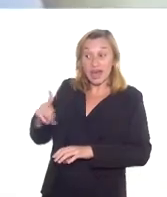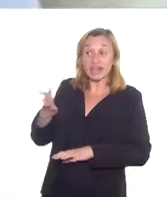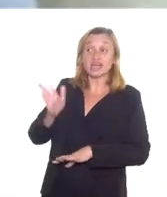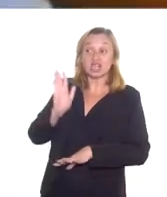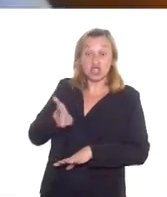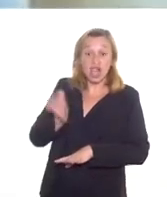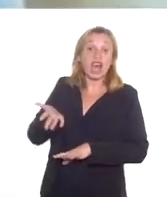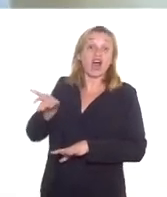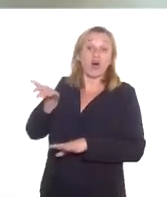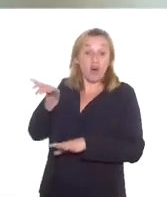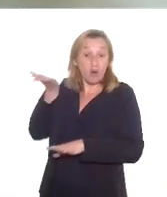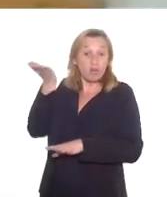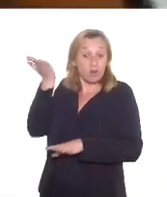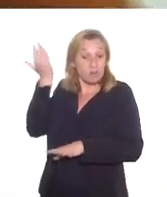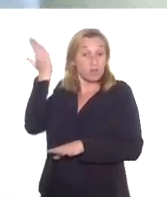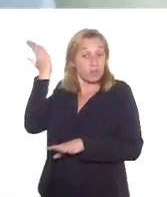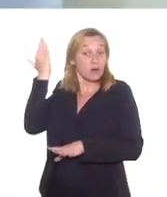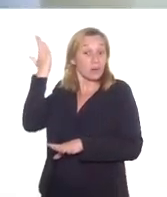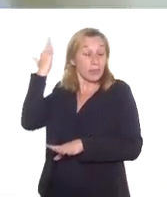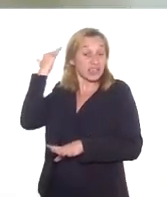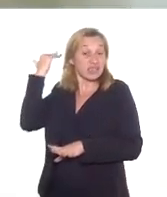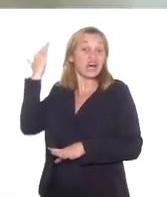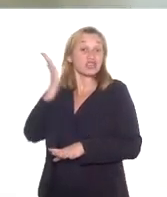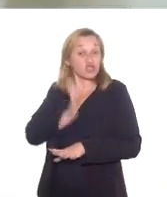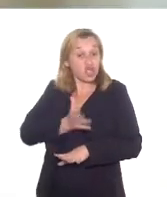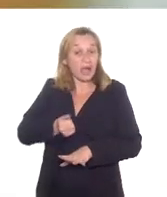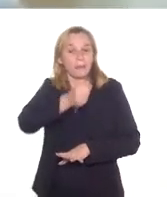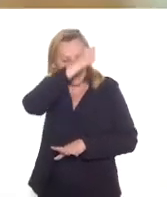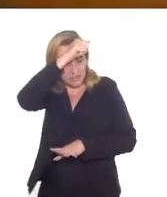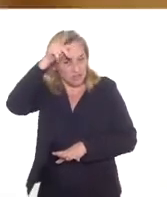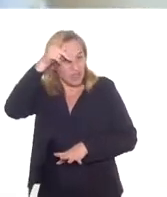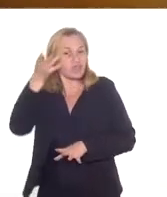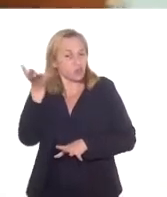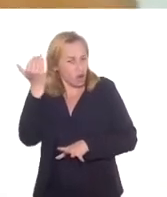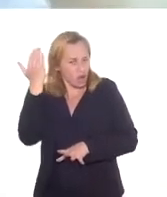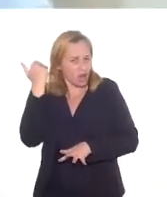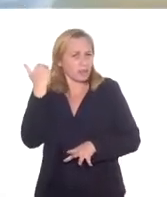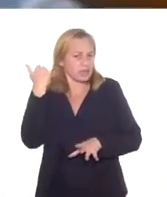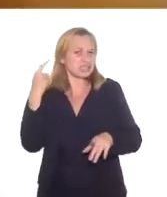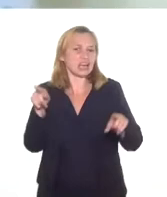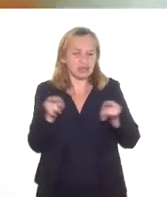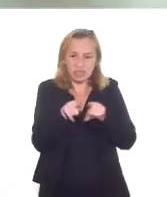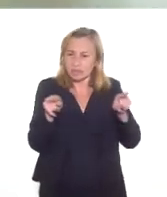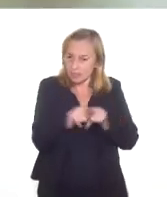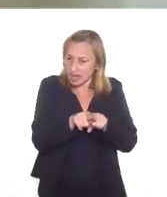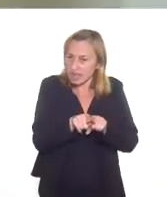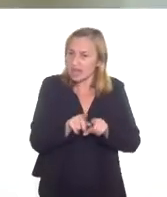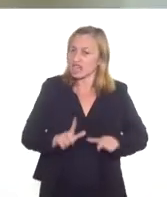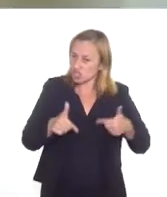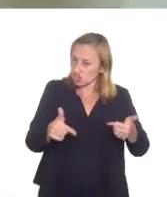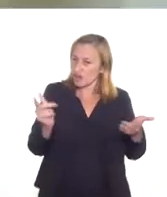os atos dele inidôneos. Atos não republicanos como este.